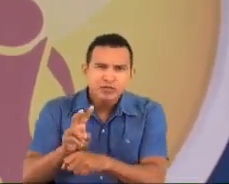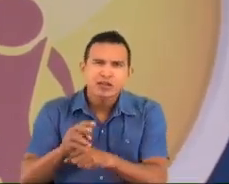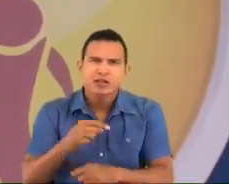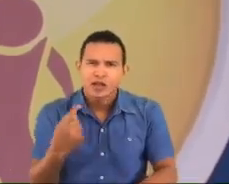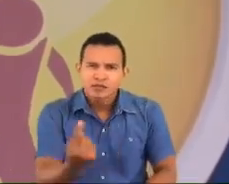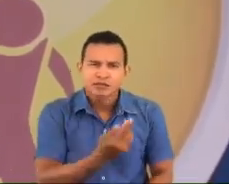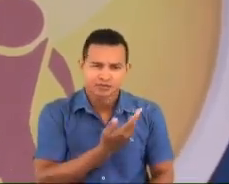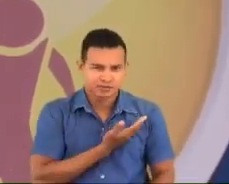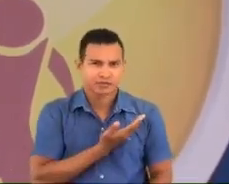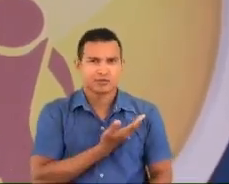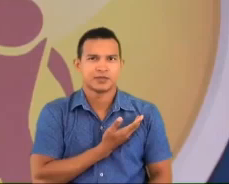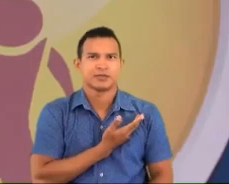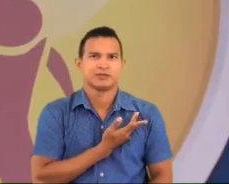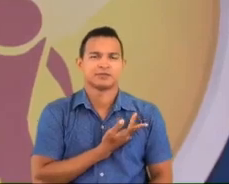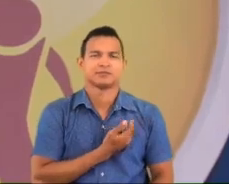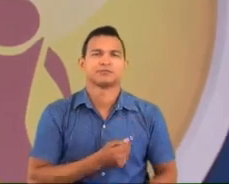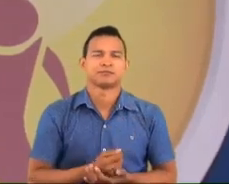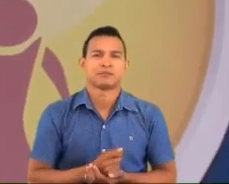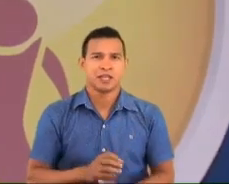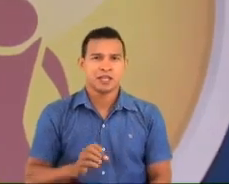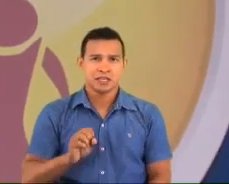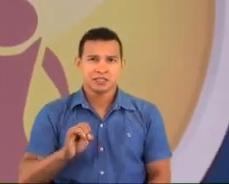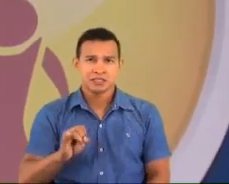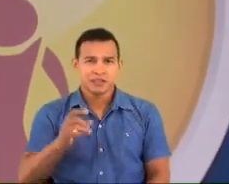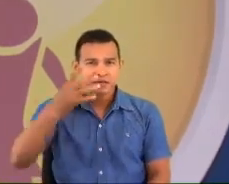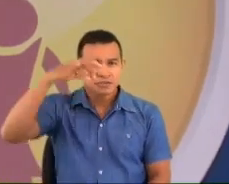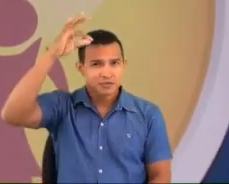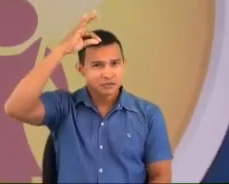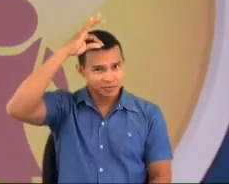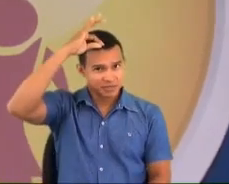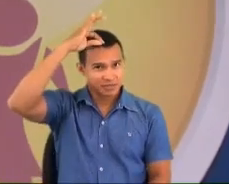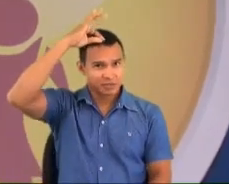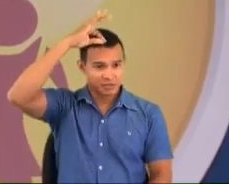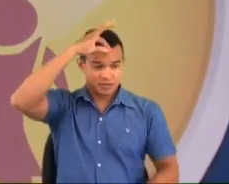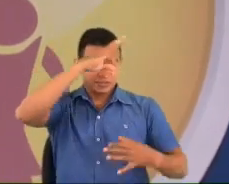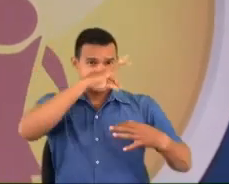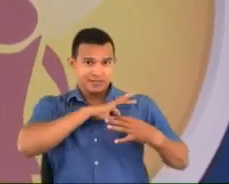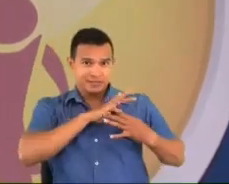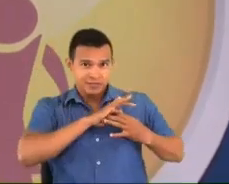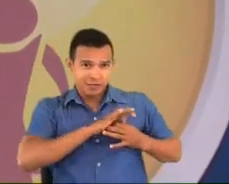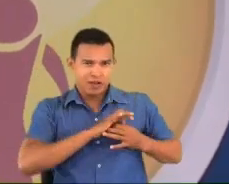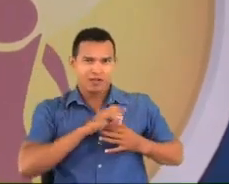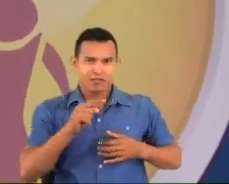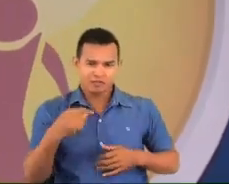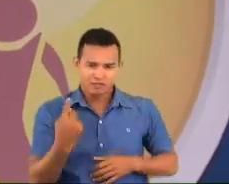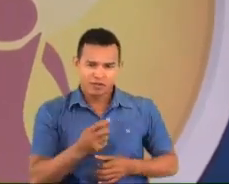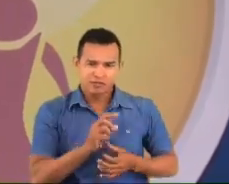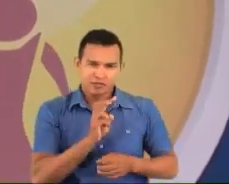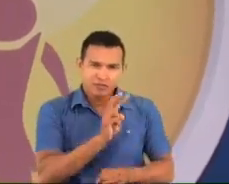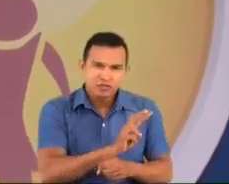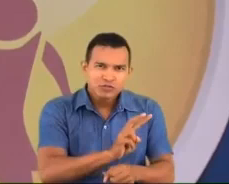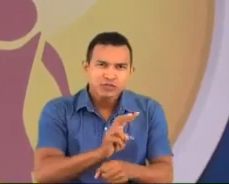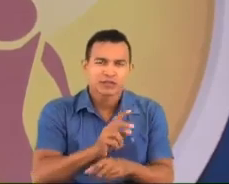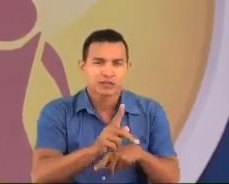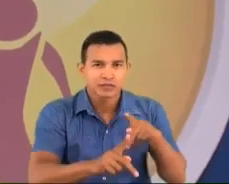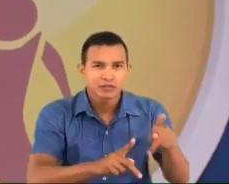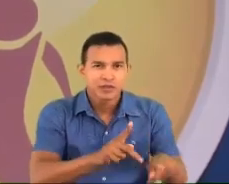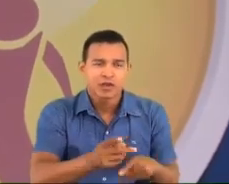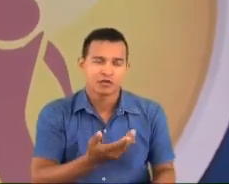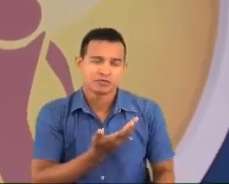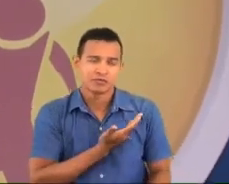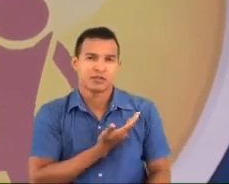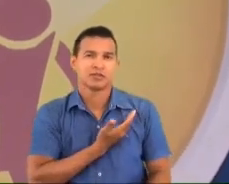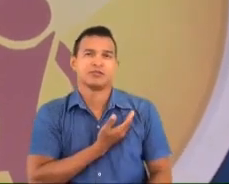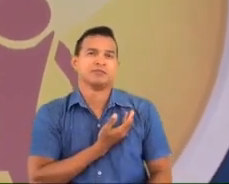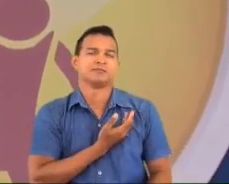que o Espírito está em nós, vamos cuidar mais uns dos outros, vamos dar uma